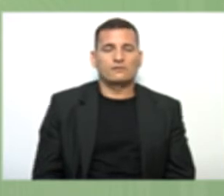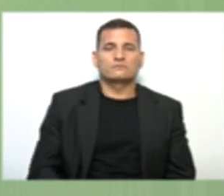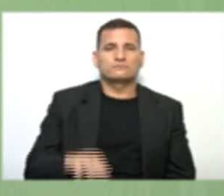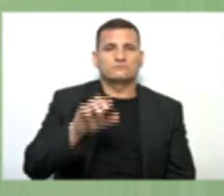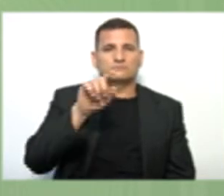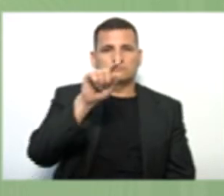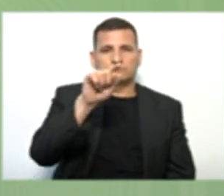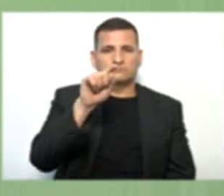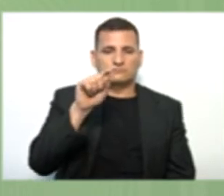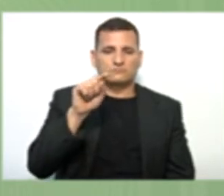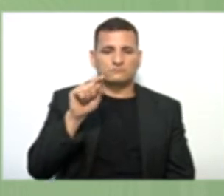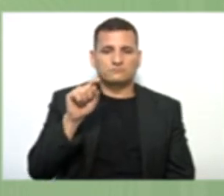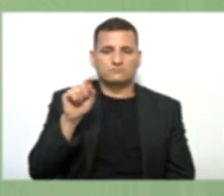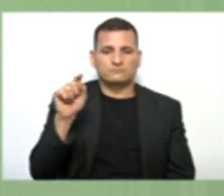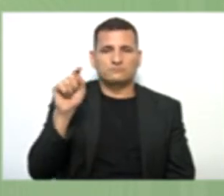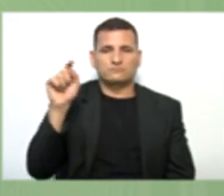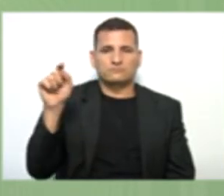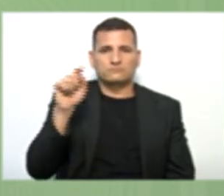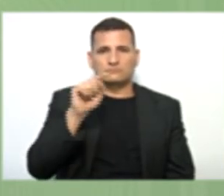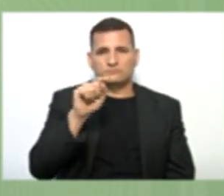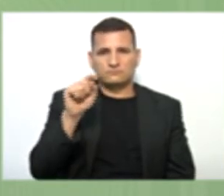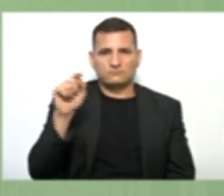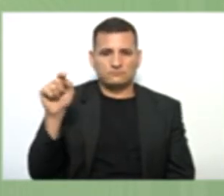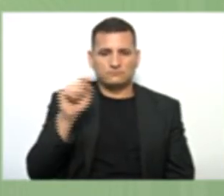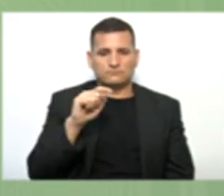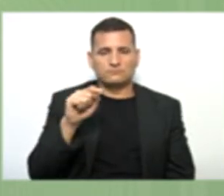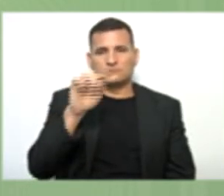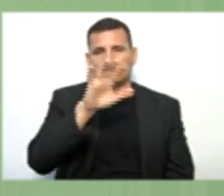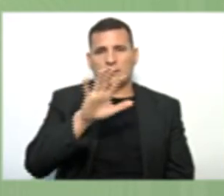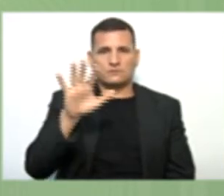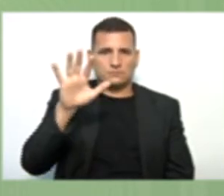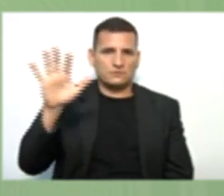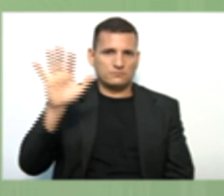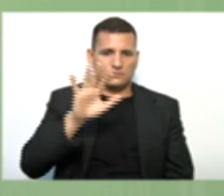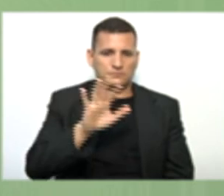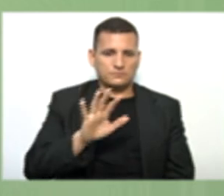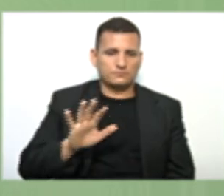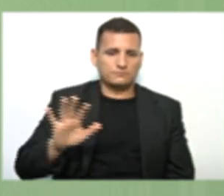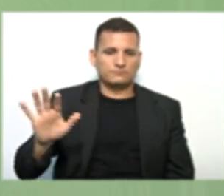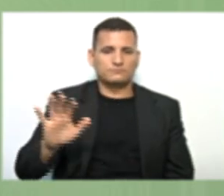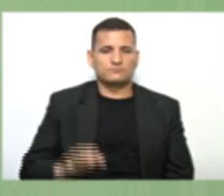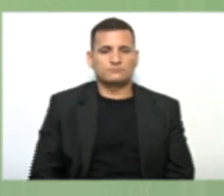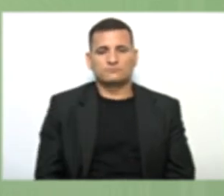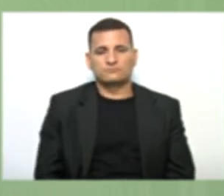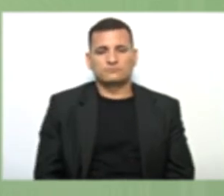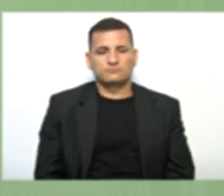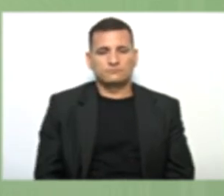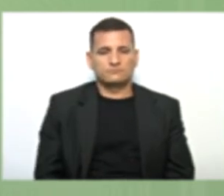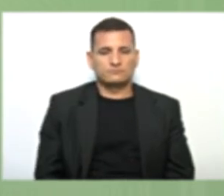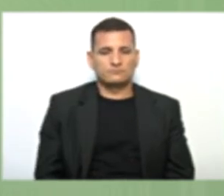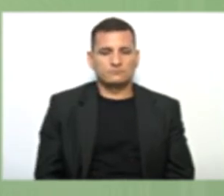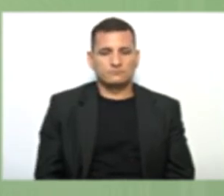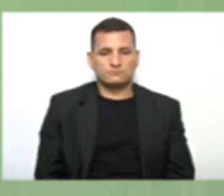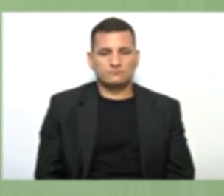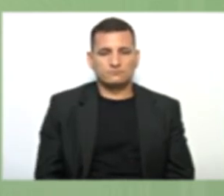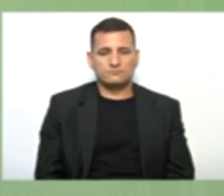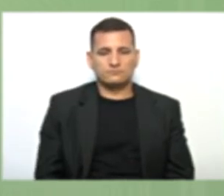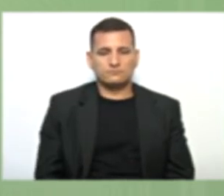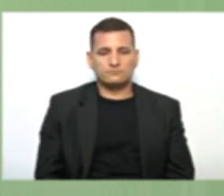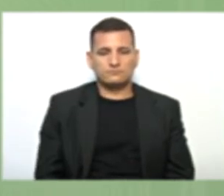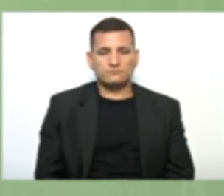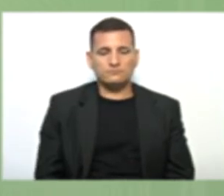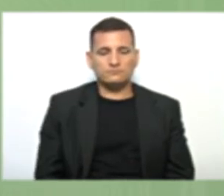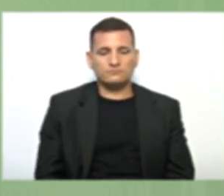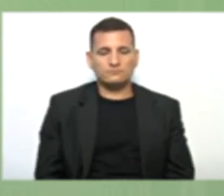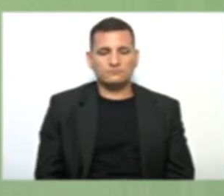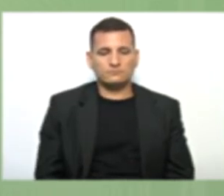espaço, isso aqui é um outro espaço, é um índice. Como vocês aprenderam na aula passada, a verificar os índices de um espaçamento de uma lista, tá bom? Isso aqui eu